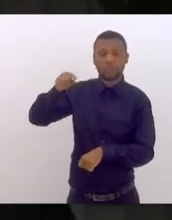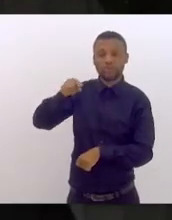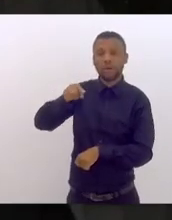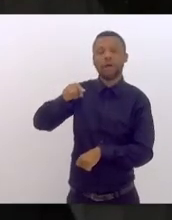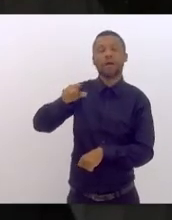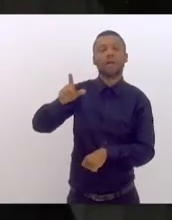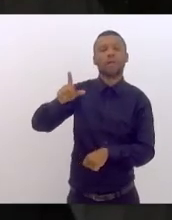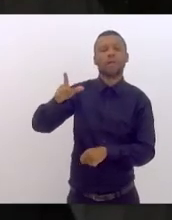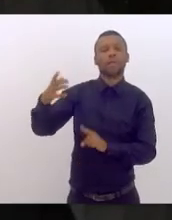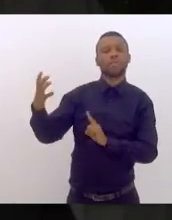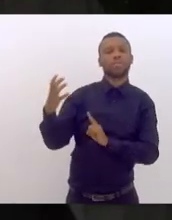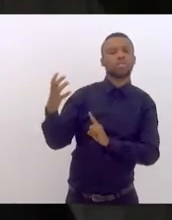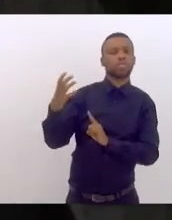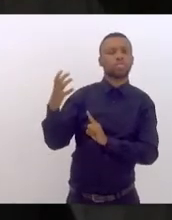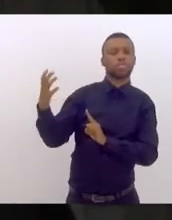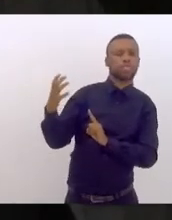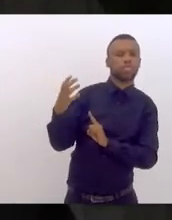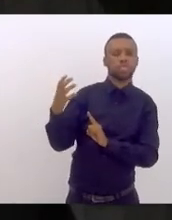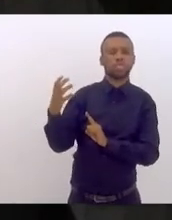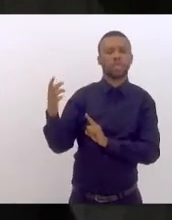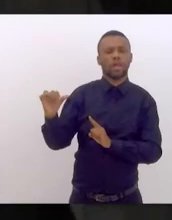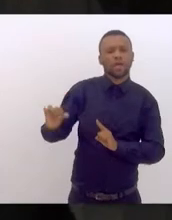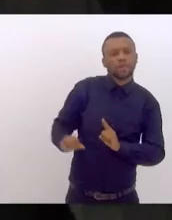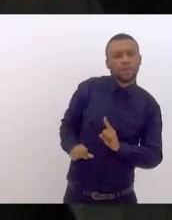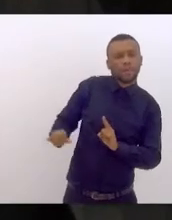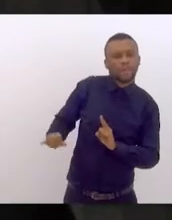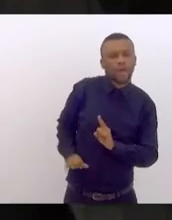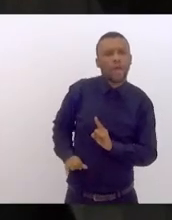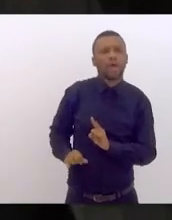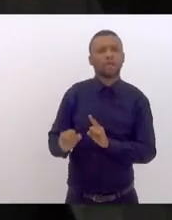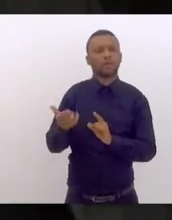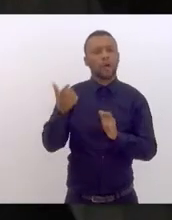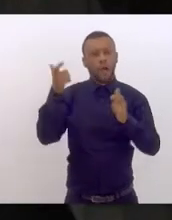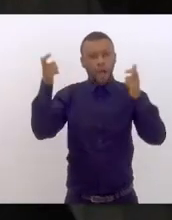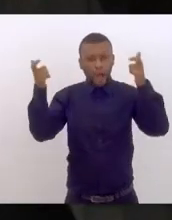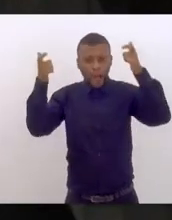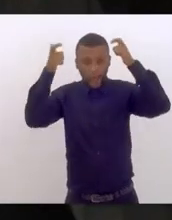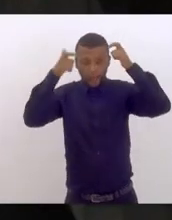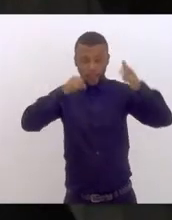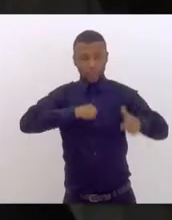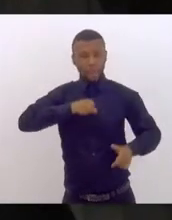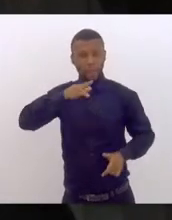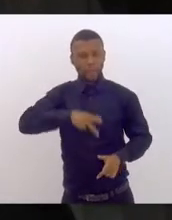sofrendo todas as pressões da corte portuguesa